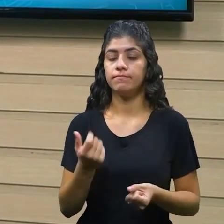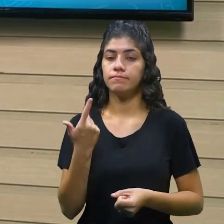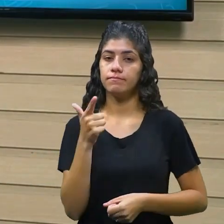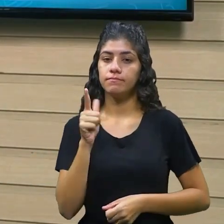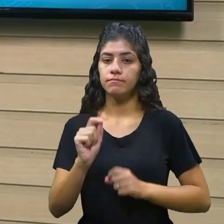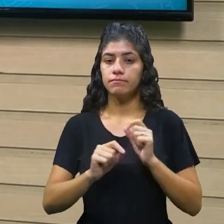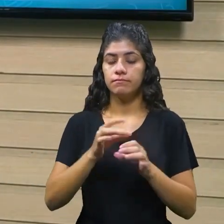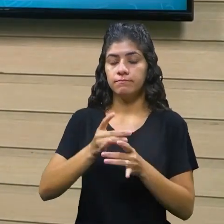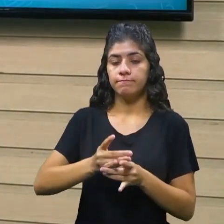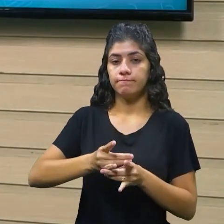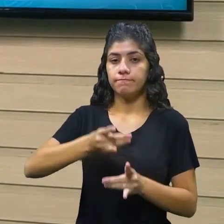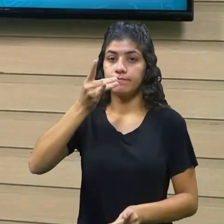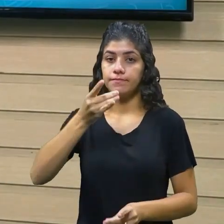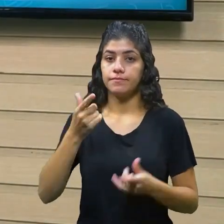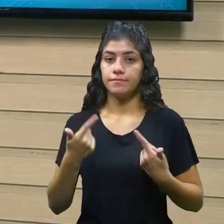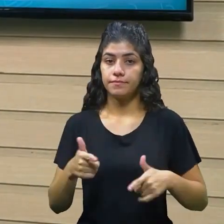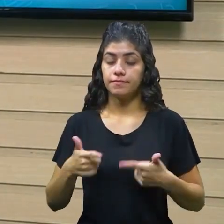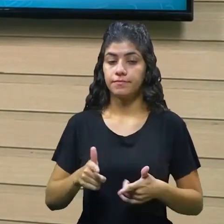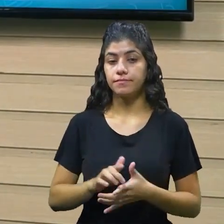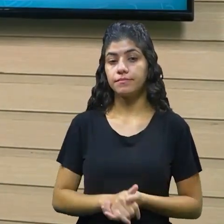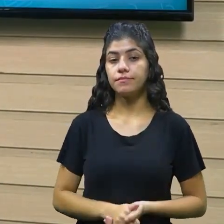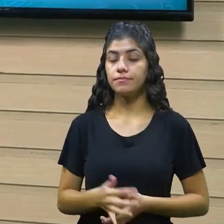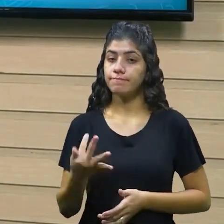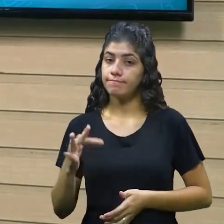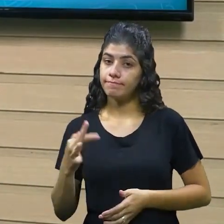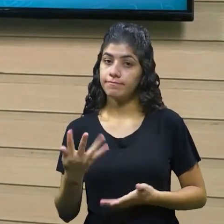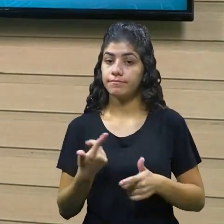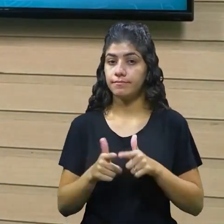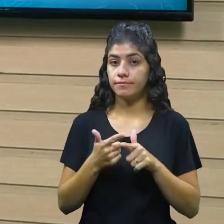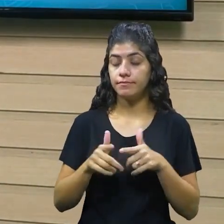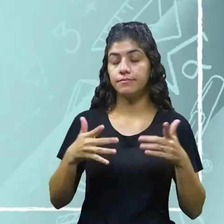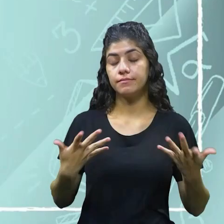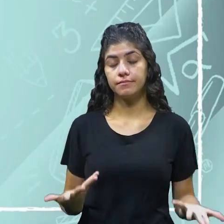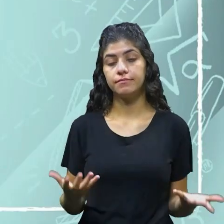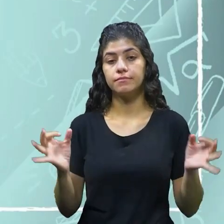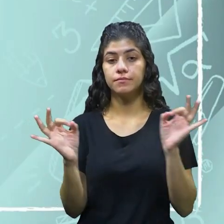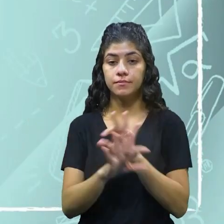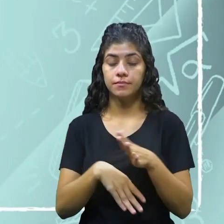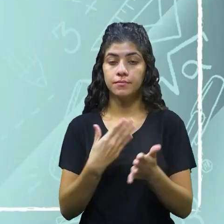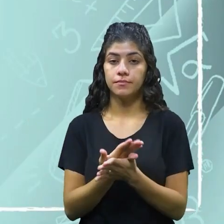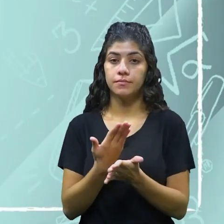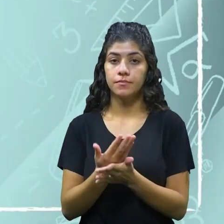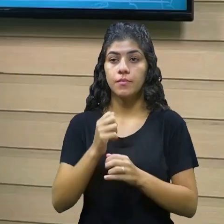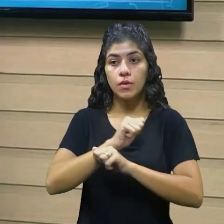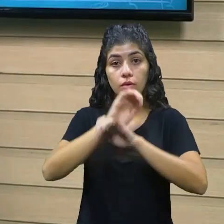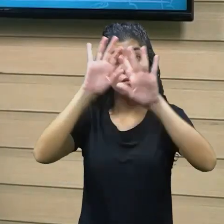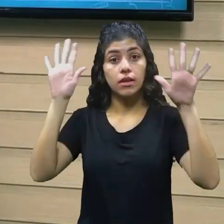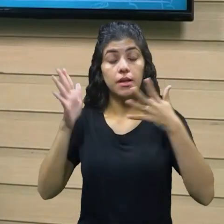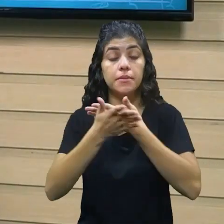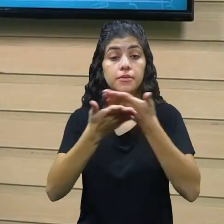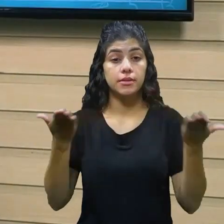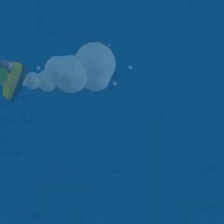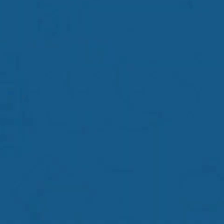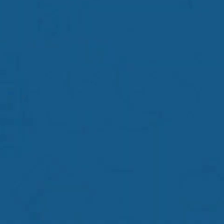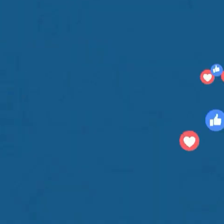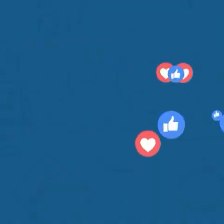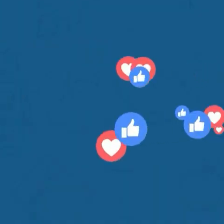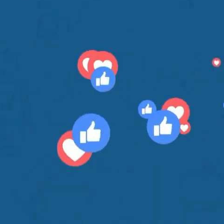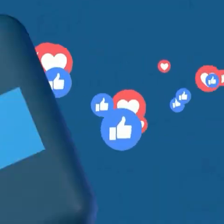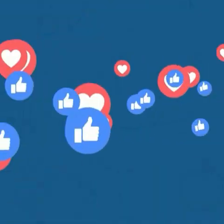não tenha um agravamento ali no seu centro de massa que pode gerar algum problema, né? Bom, galera, é isso. Espero que tenha ficado claro.